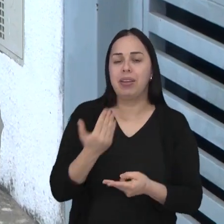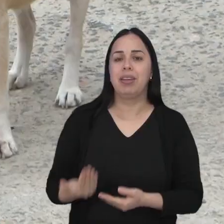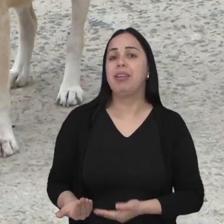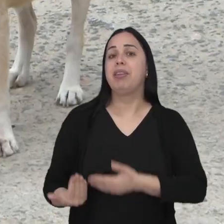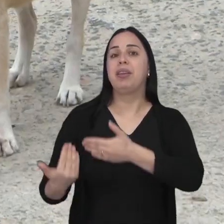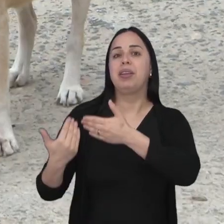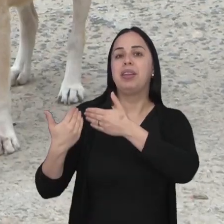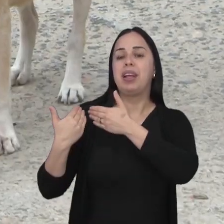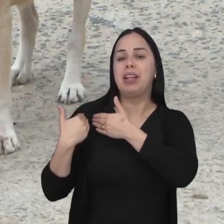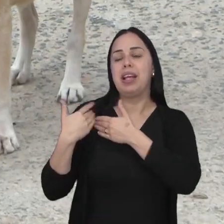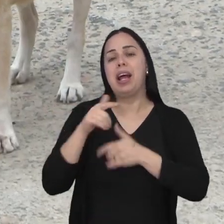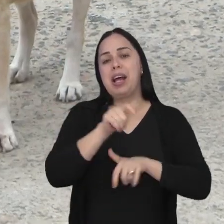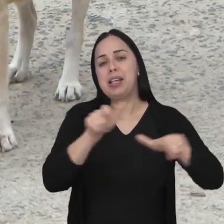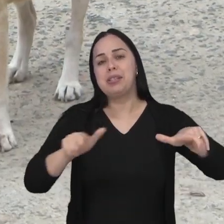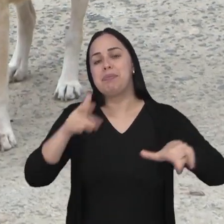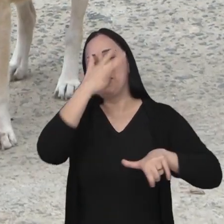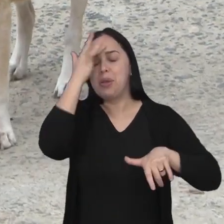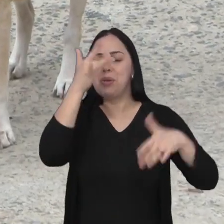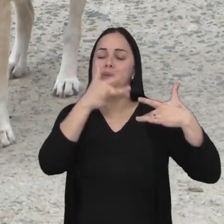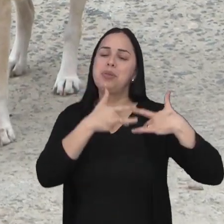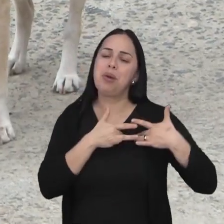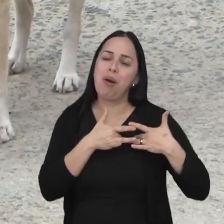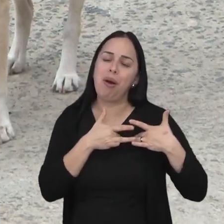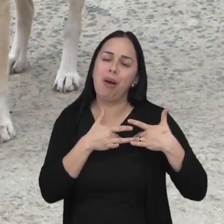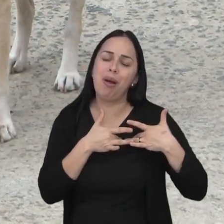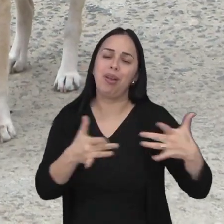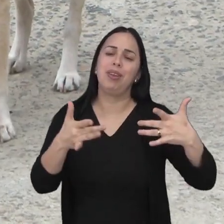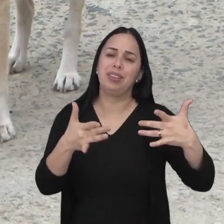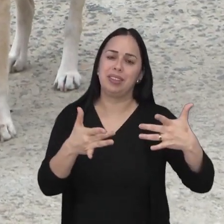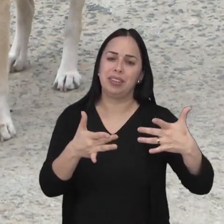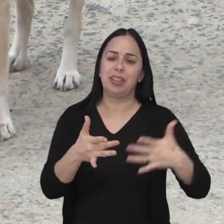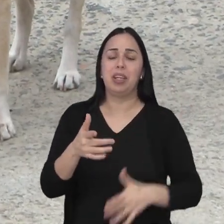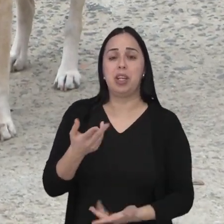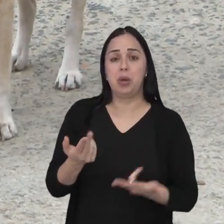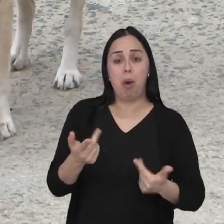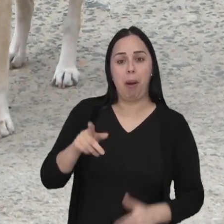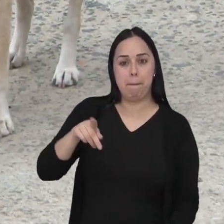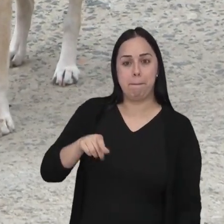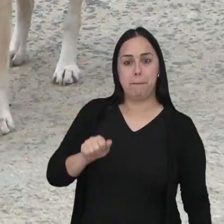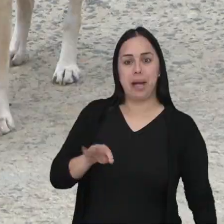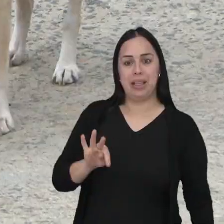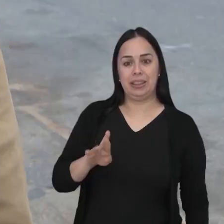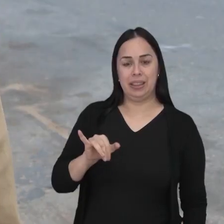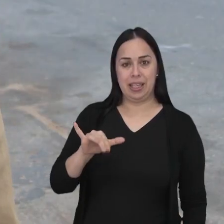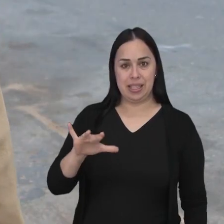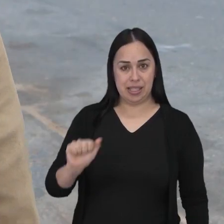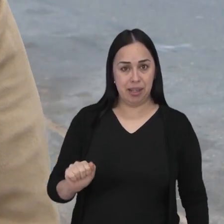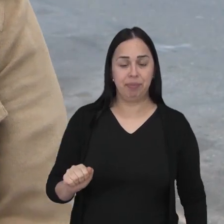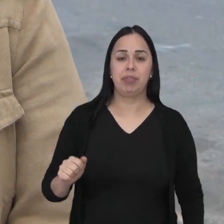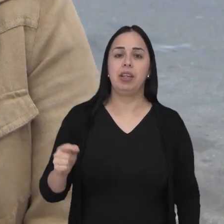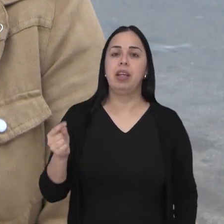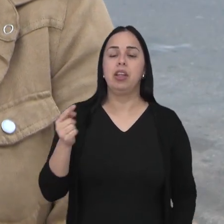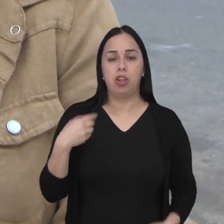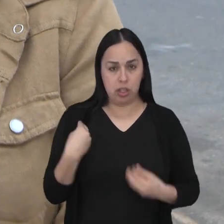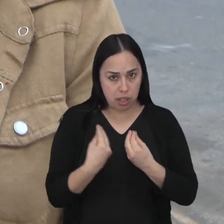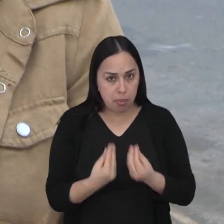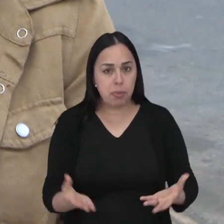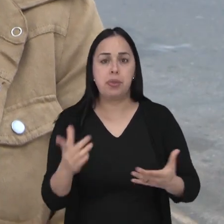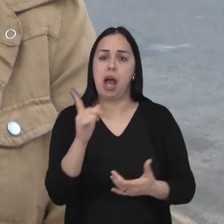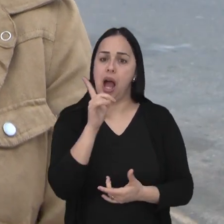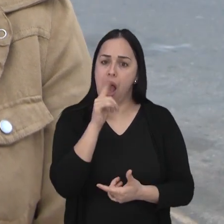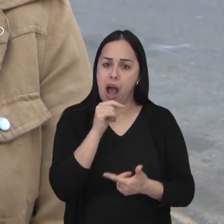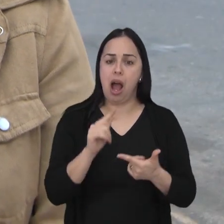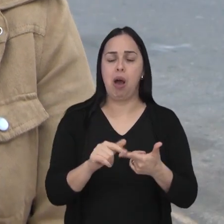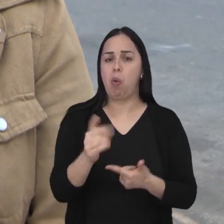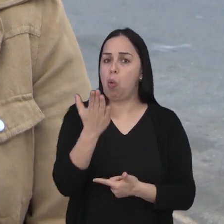alimentação, ficam por conta da solidariedade dos moradores dos arredores, como a Patrícia. Cuidados diários são